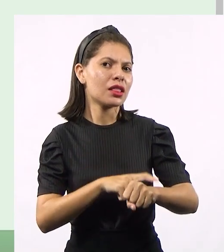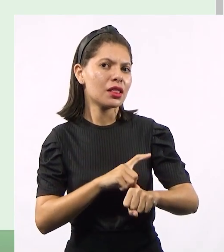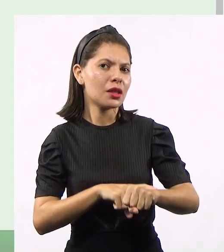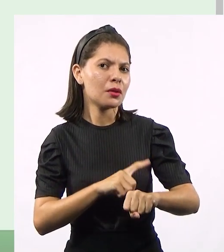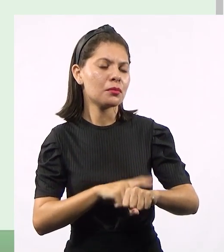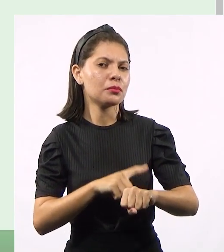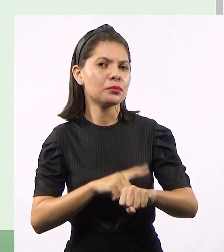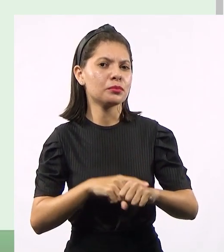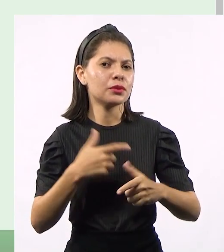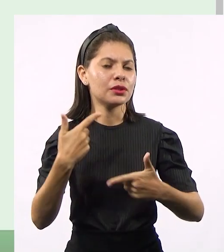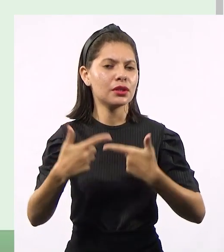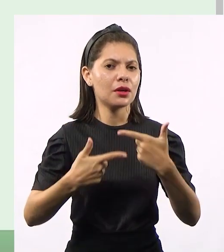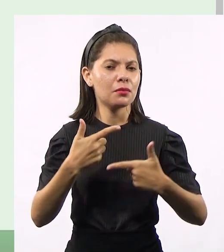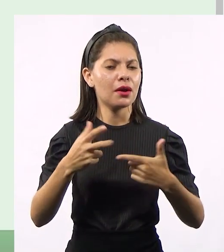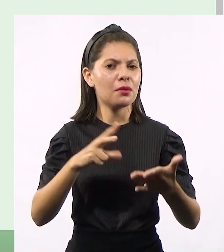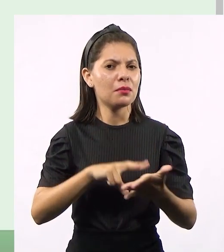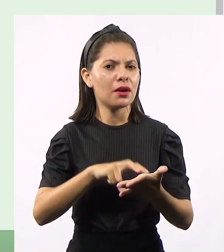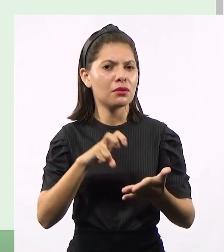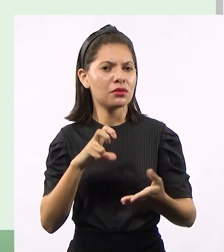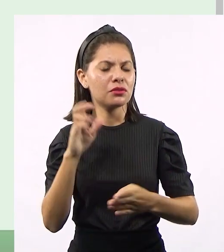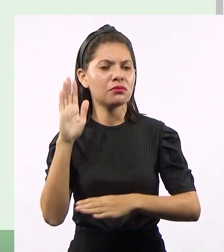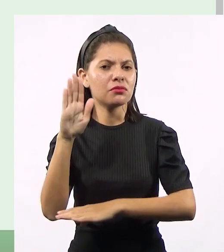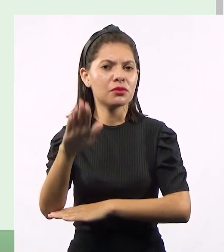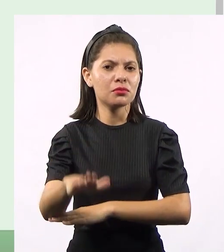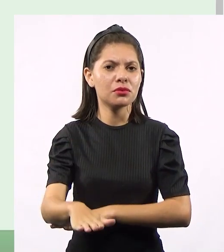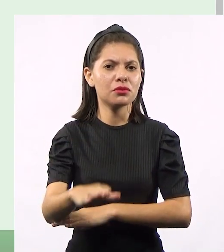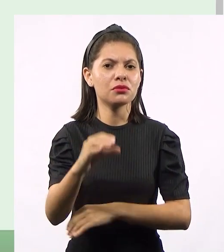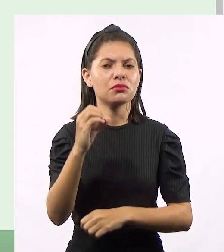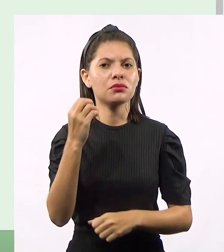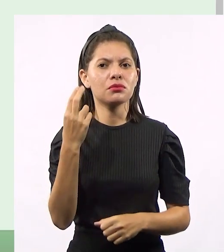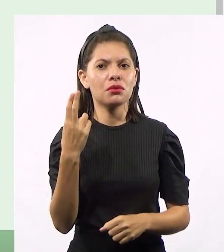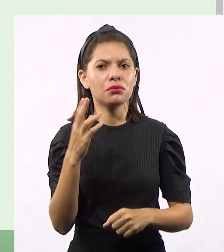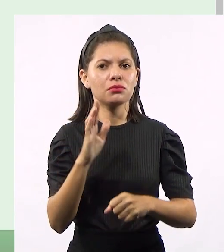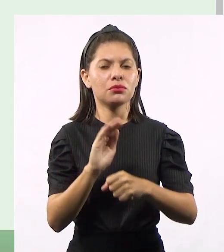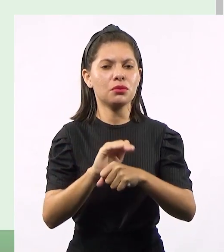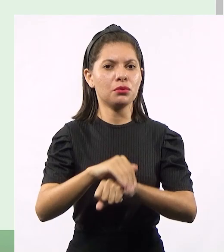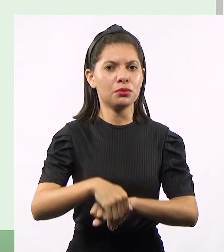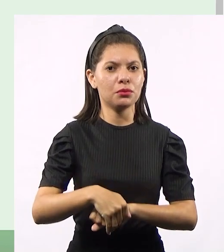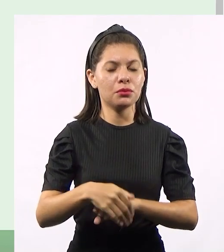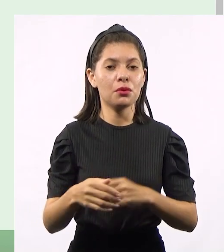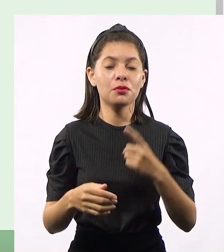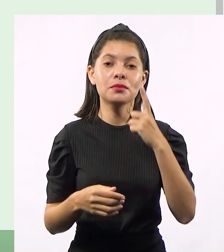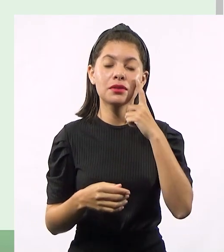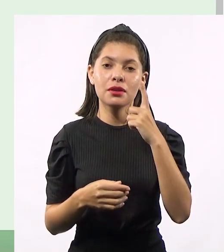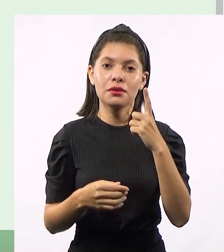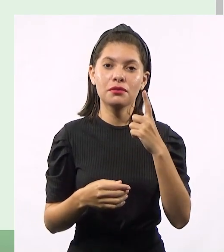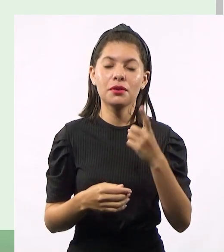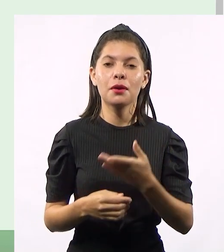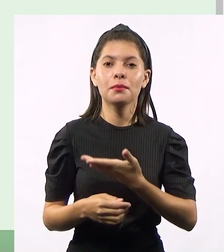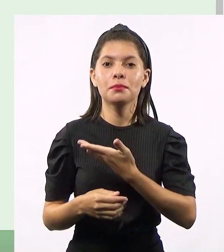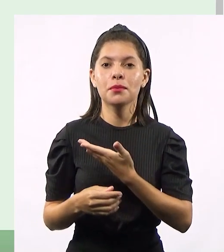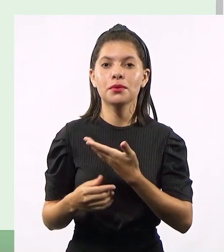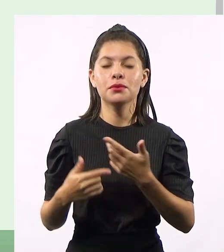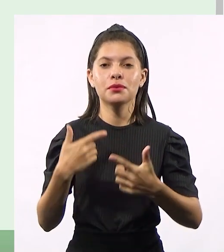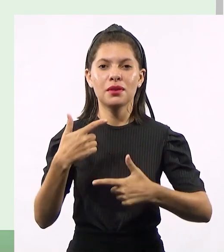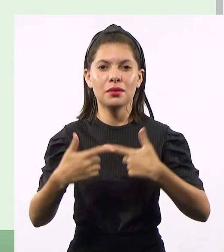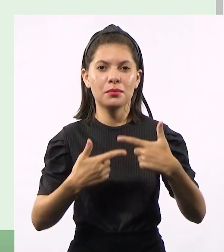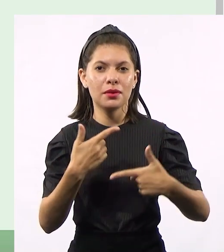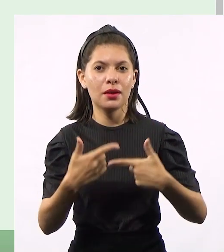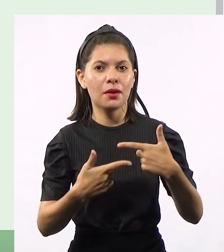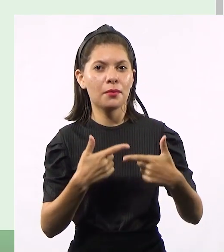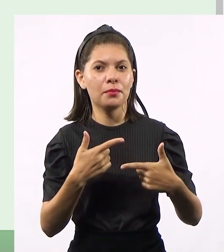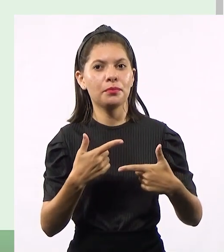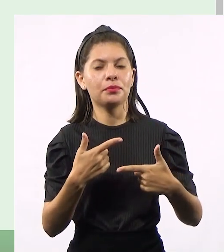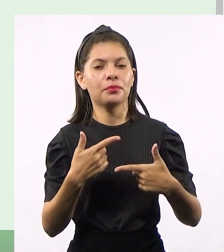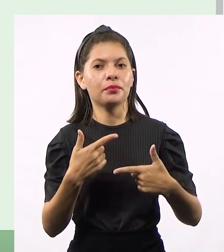estou matutino, vespertino, noturno. Então observe que nesse campo eu posso trabalhar marcar a opção que eu trabalho no